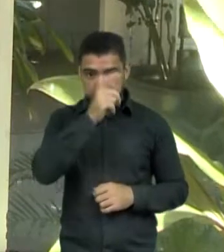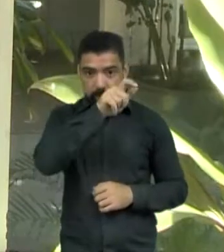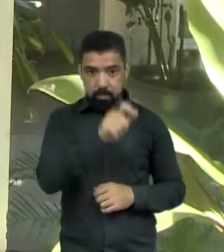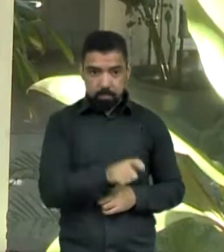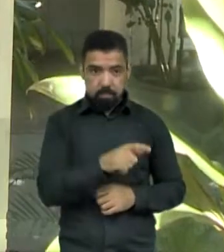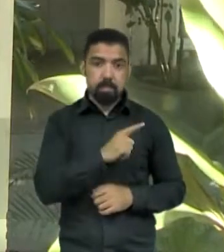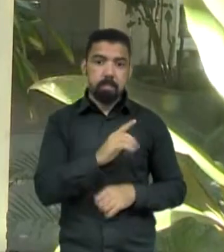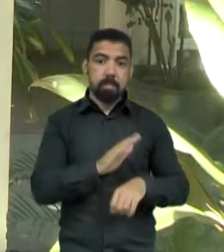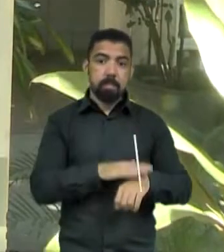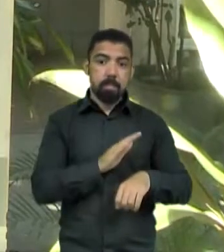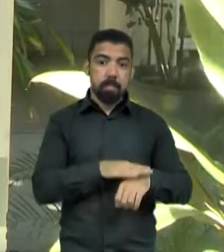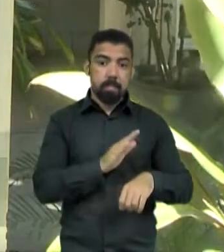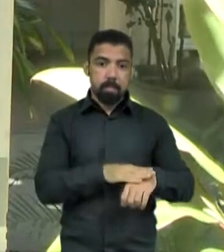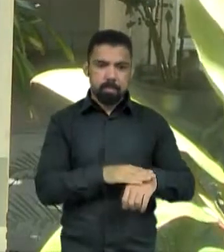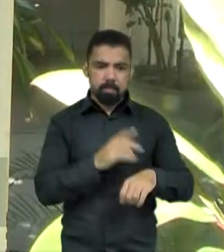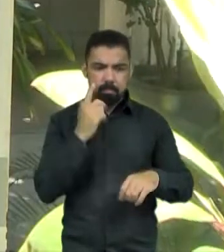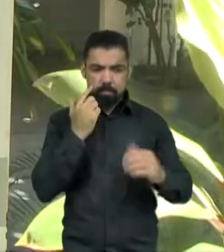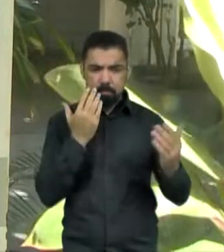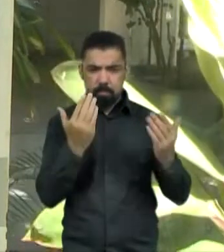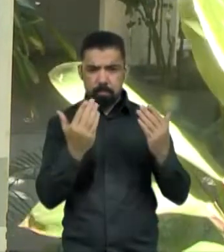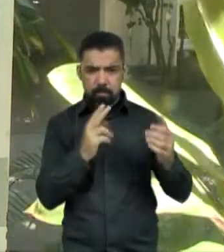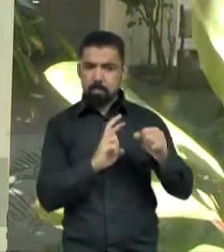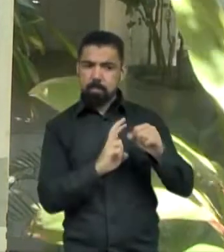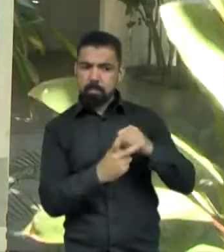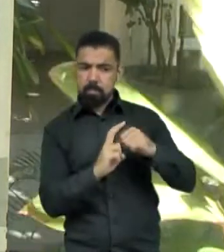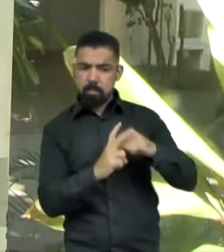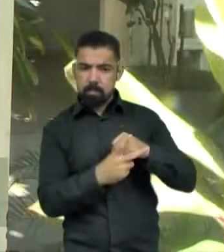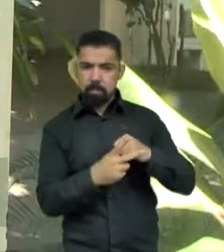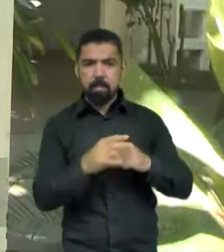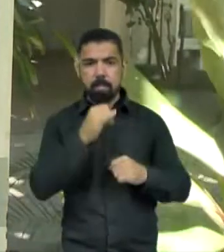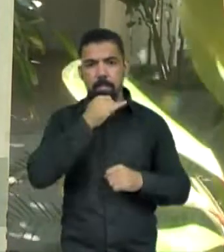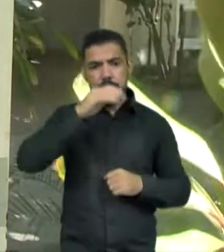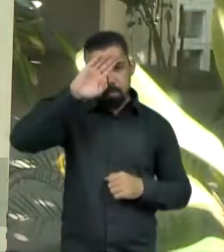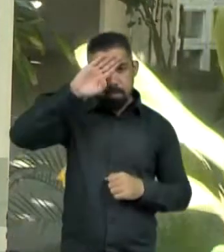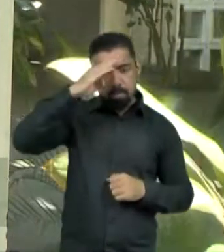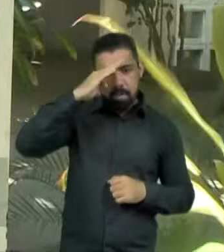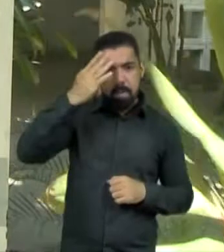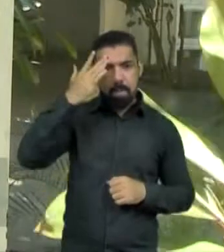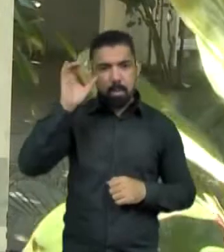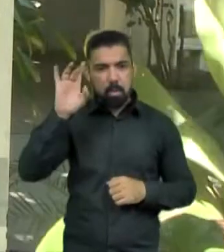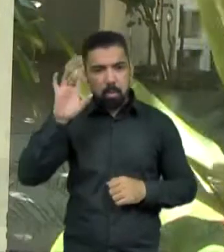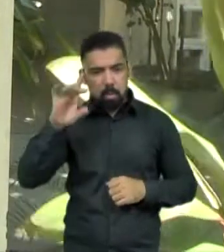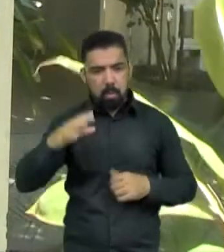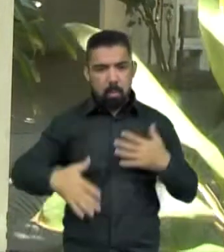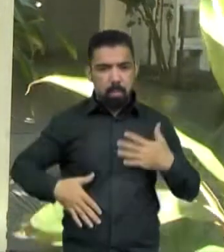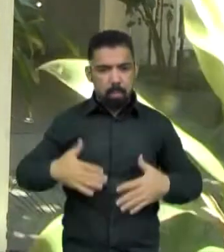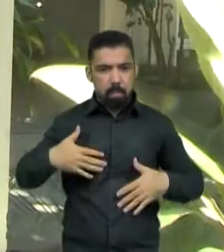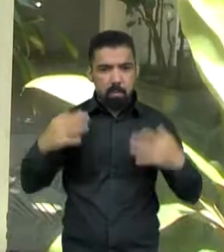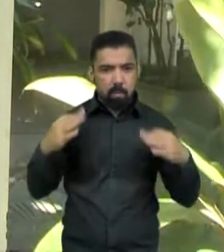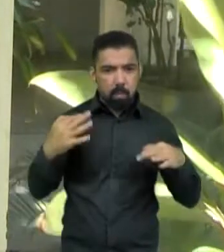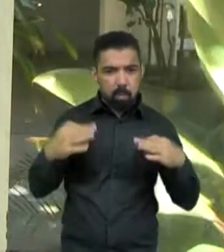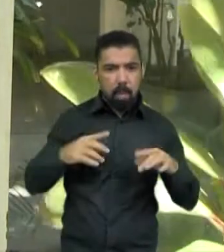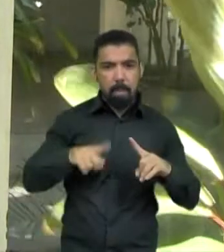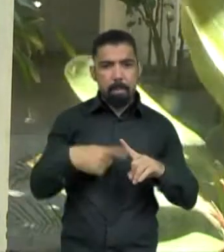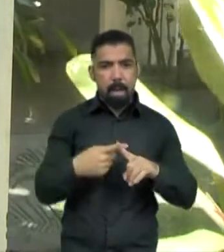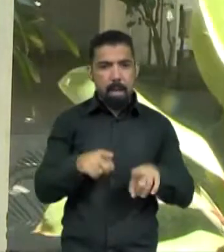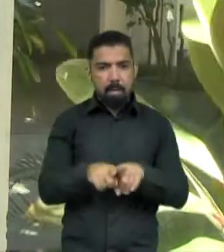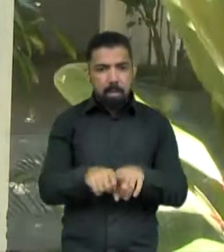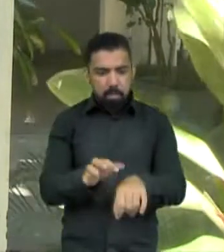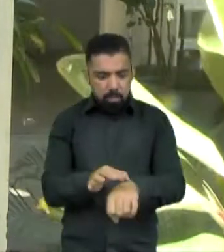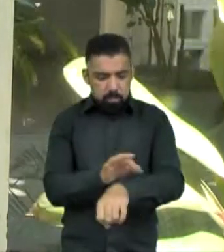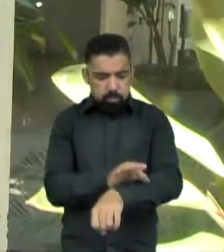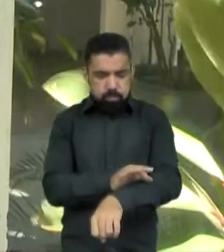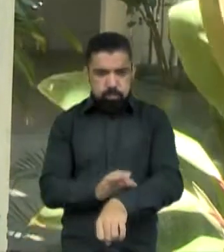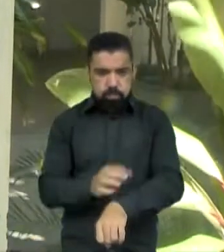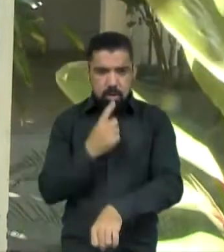quadro sugestivo de monkeypox, febre, dor de cabeça, dor no corpo e aparecimento de lesões de pele, ela deve procurar